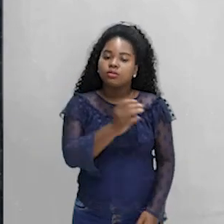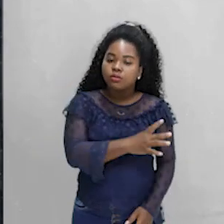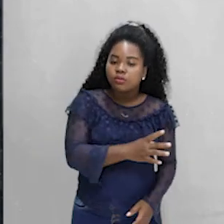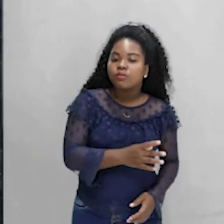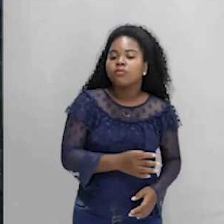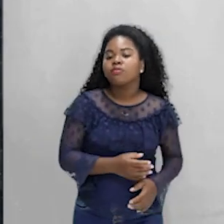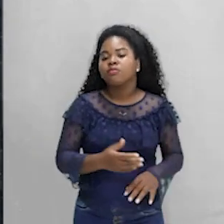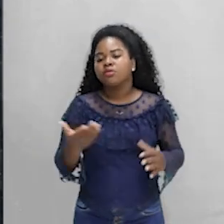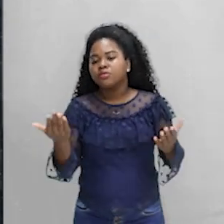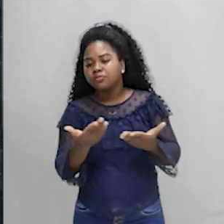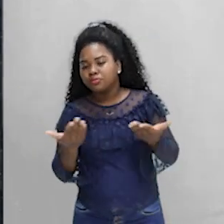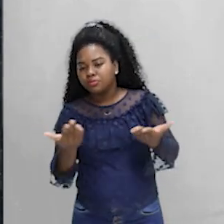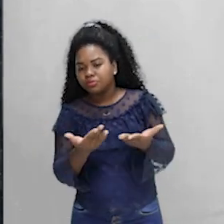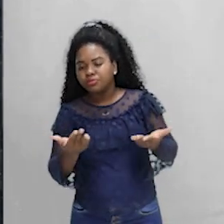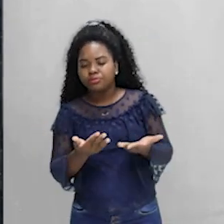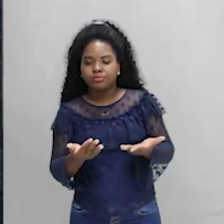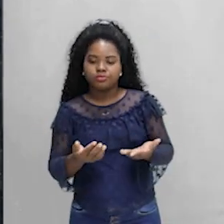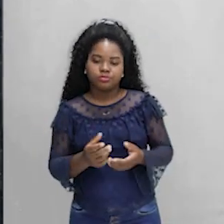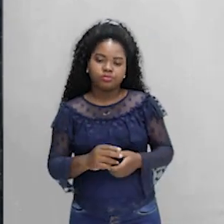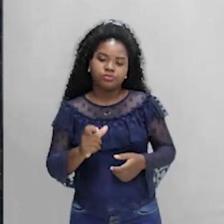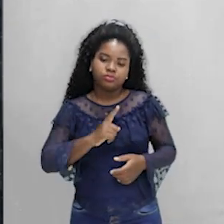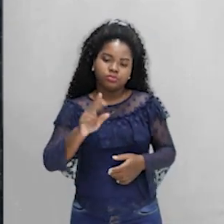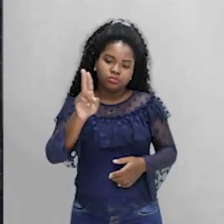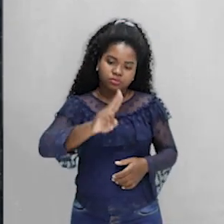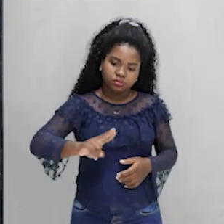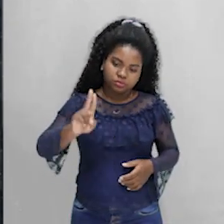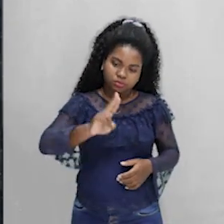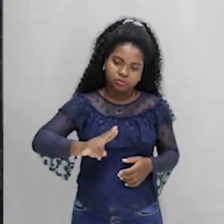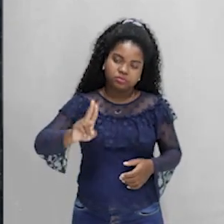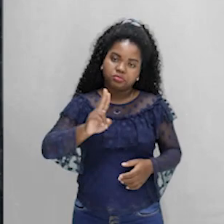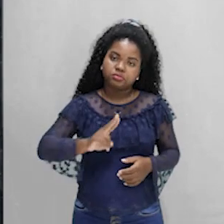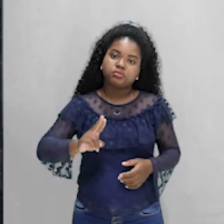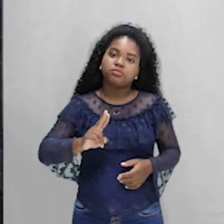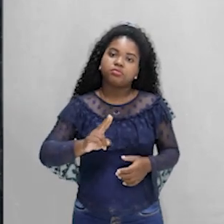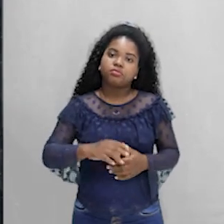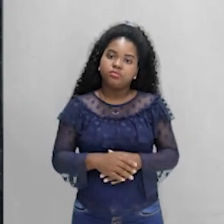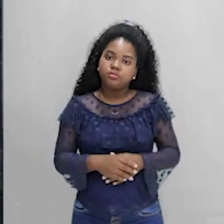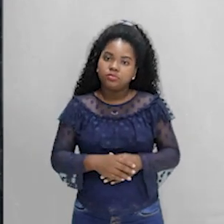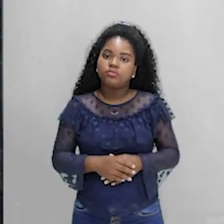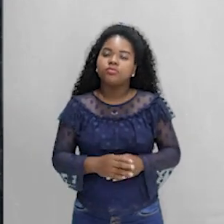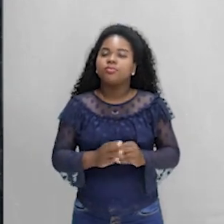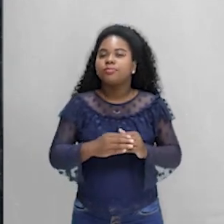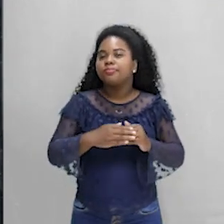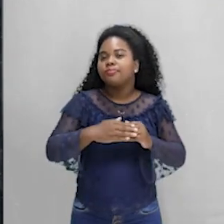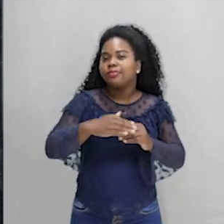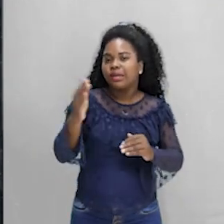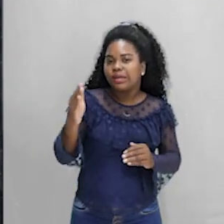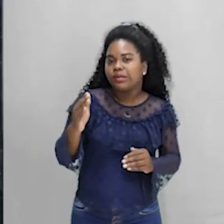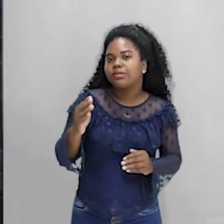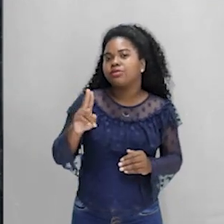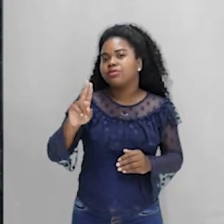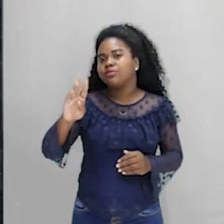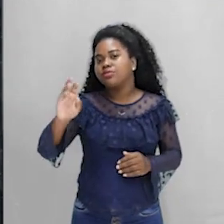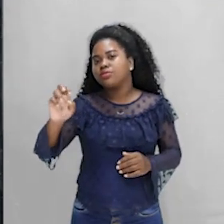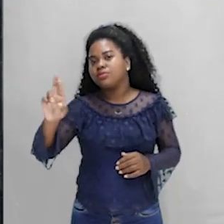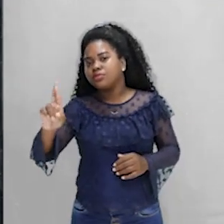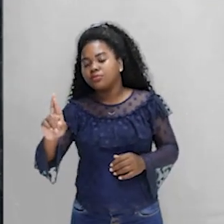Nós temos utilizado atualmente, ou pelo menos ouvido falar, mais de Uber,